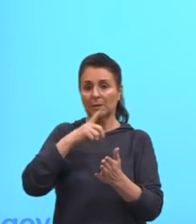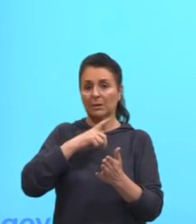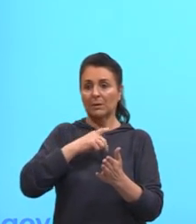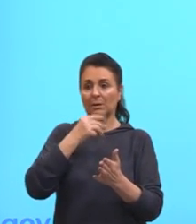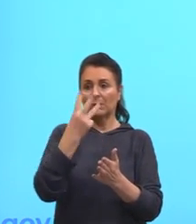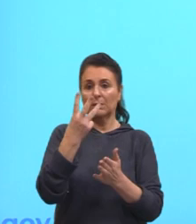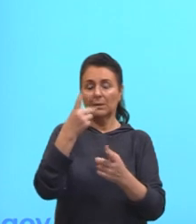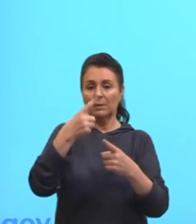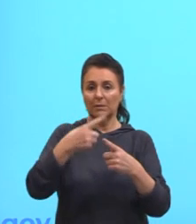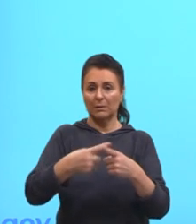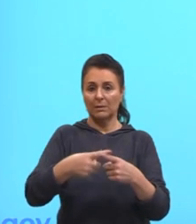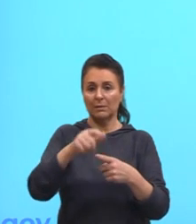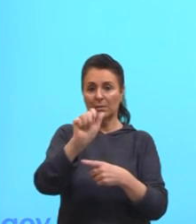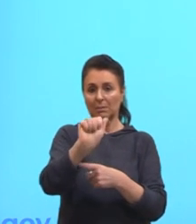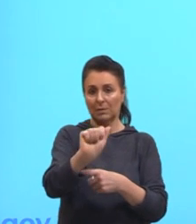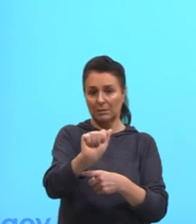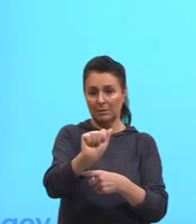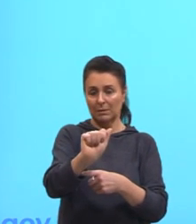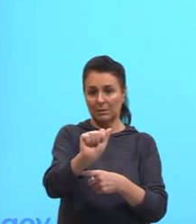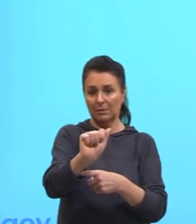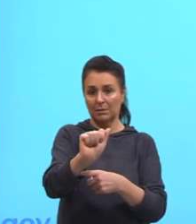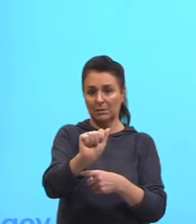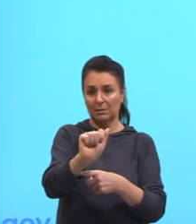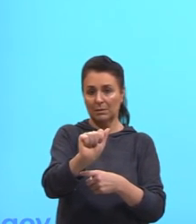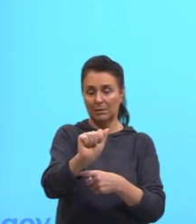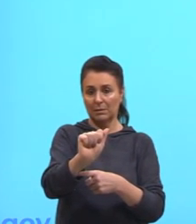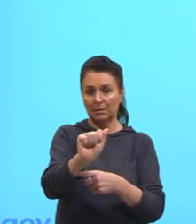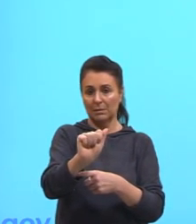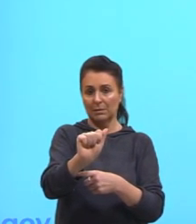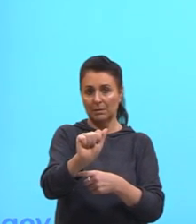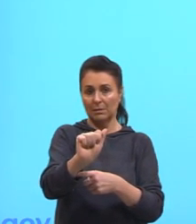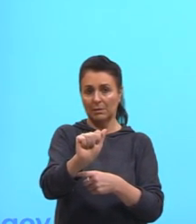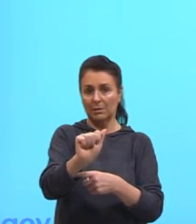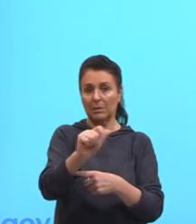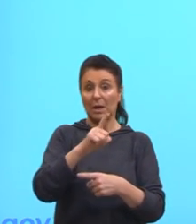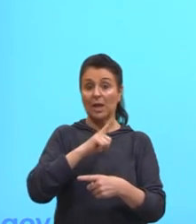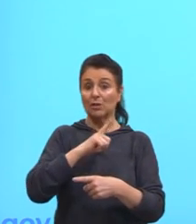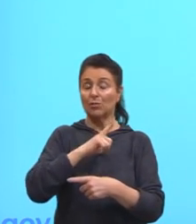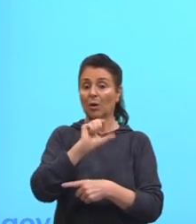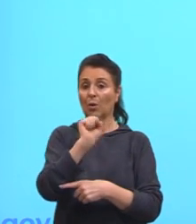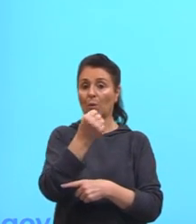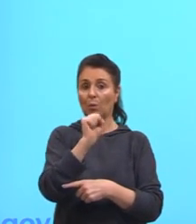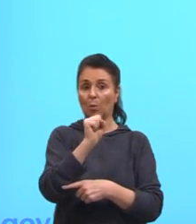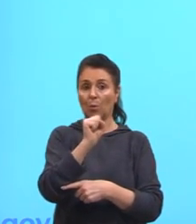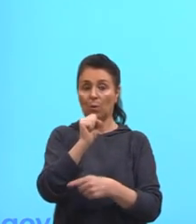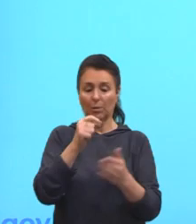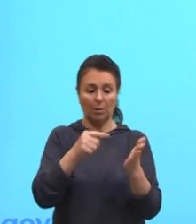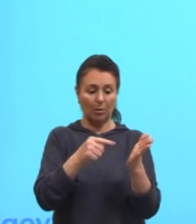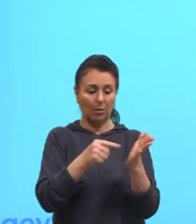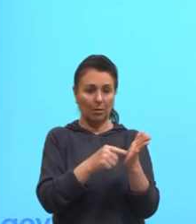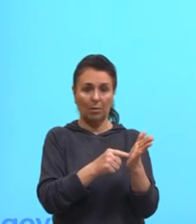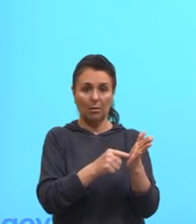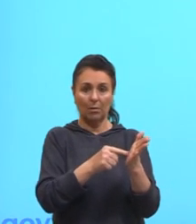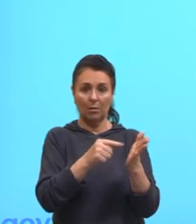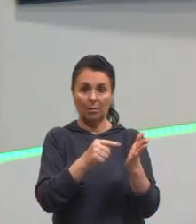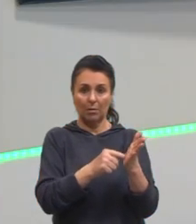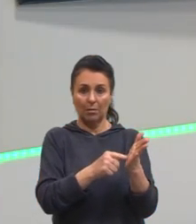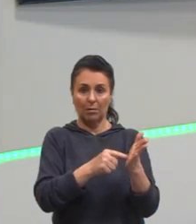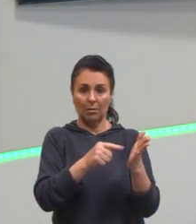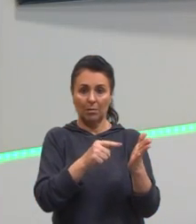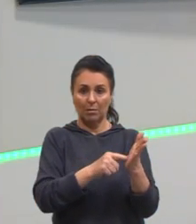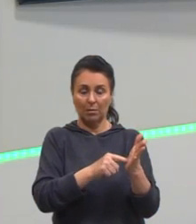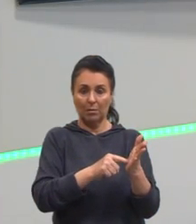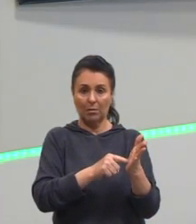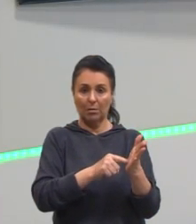3 vezes a tecla a e nós temos o oito ao apertar a tecla lá nós temos